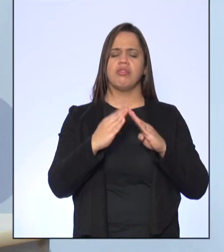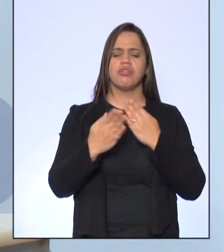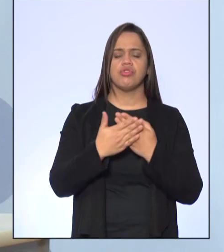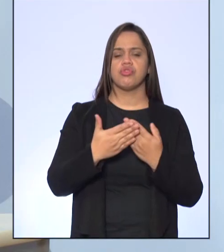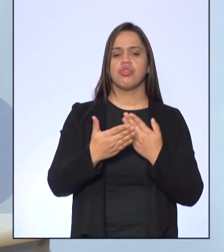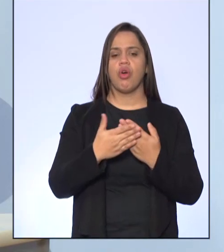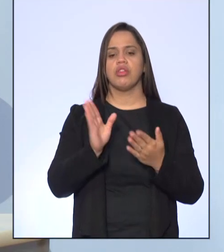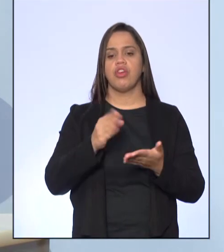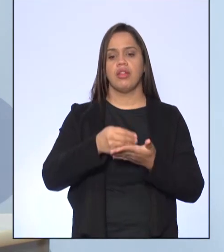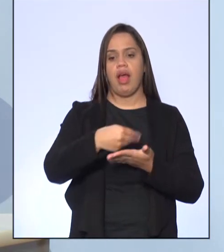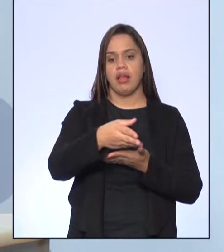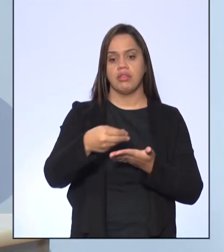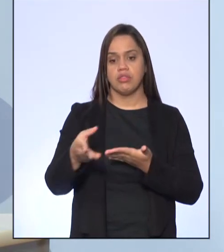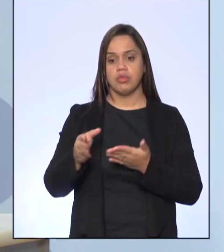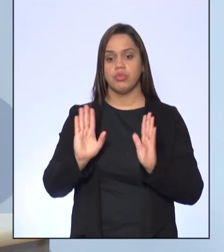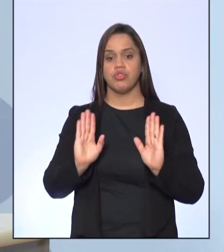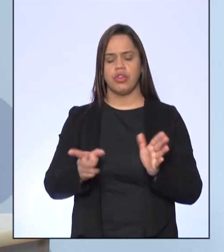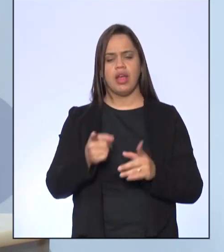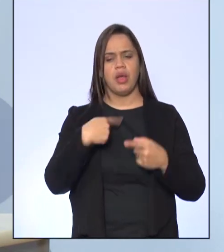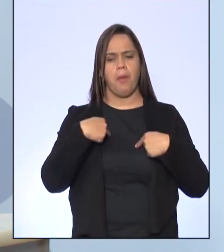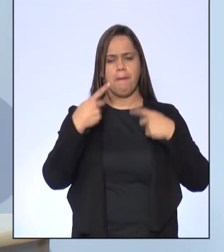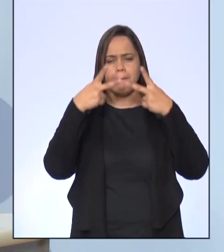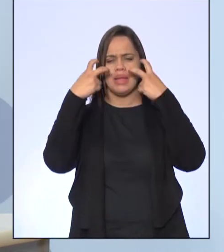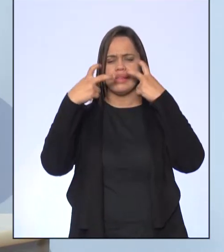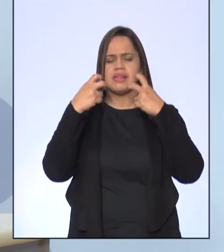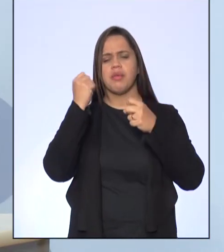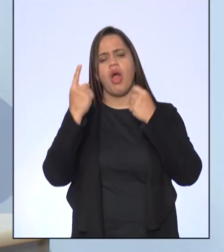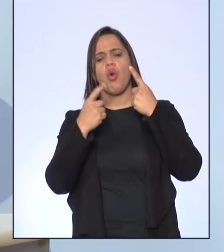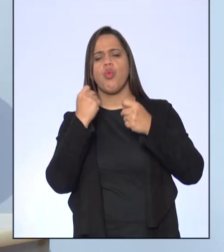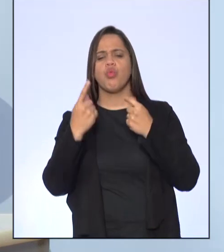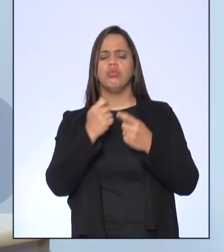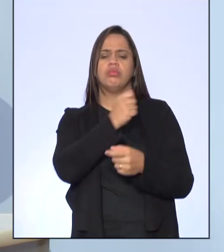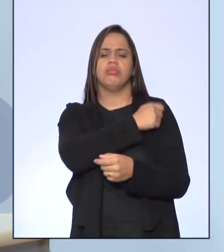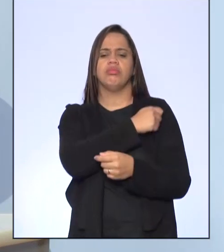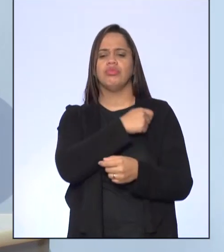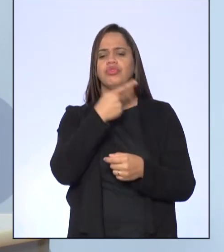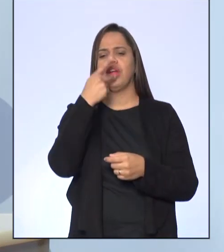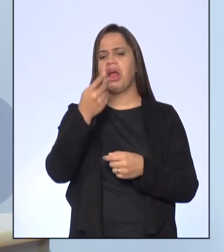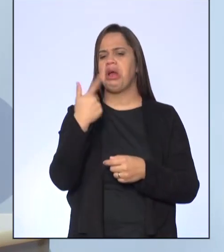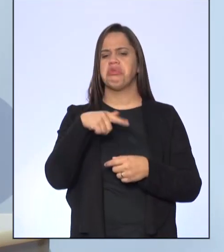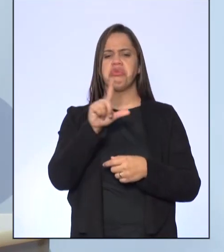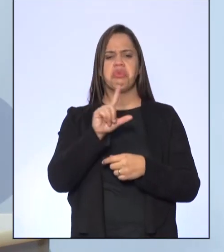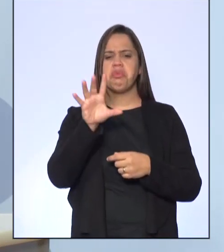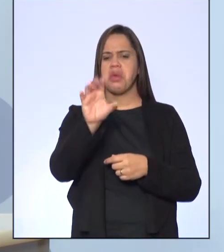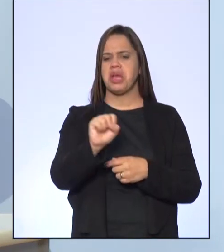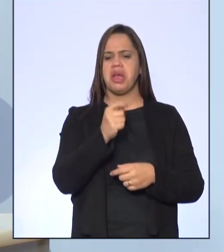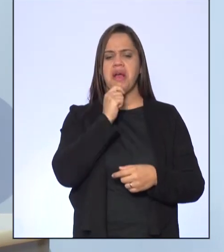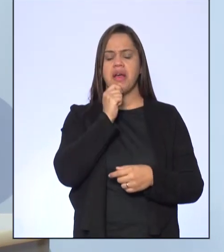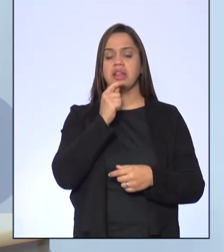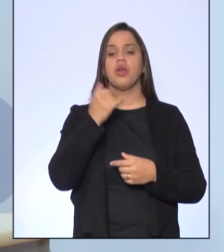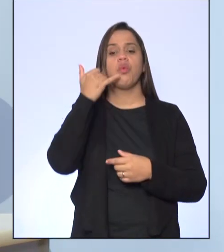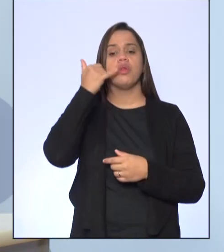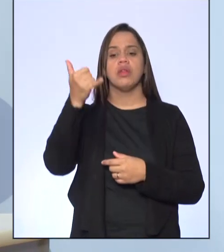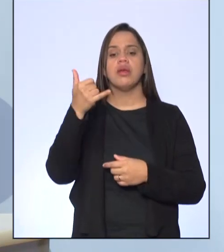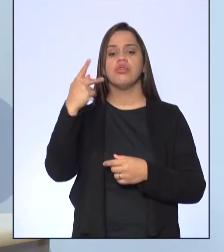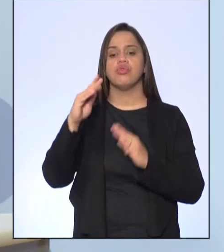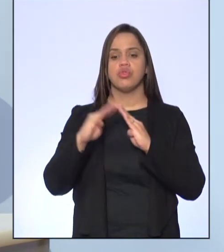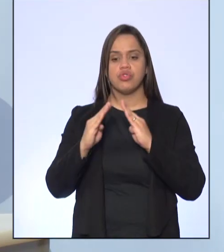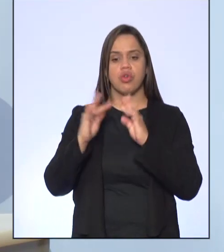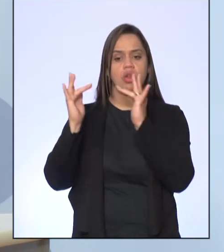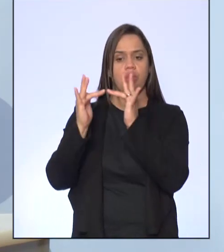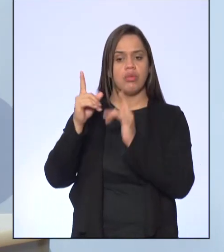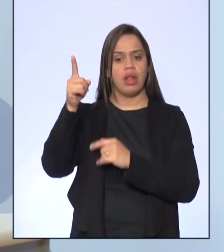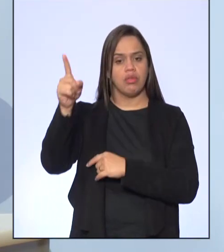escolas. É importante, eu percebo que alguns alunos comentam que não receberam. Entre em contato com a sua escola, verifica a possibilidade, então,